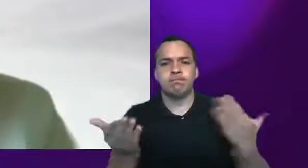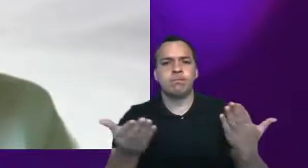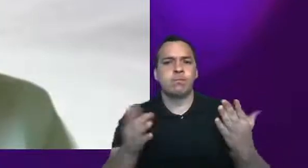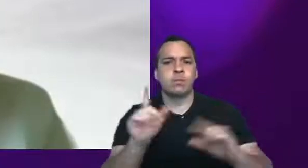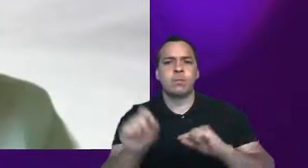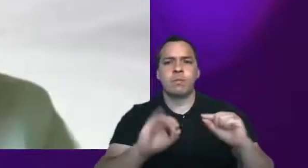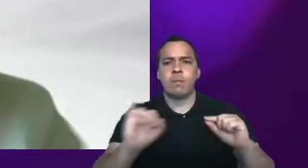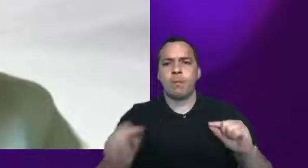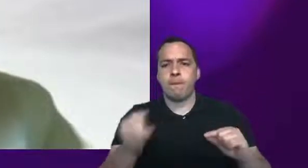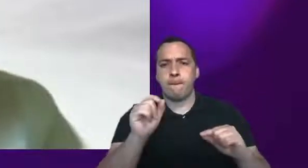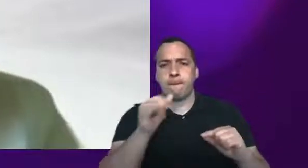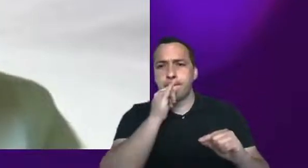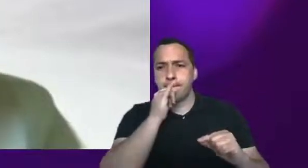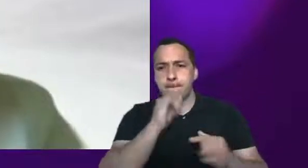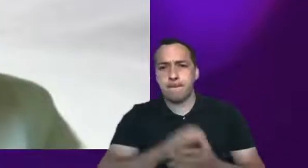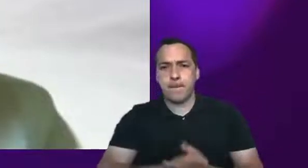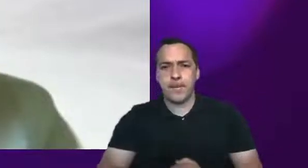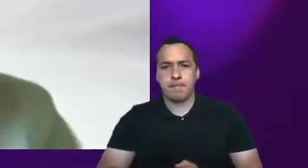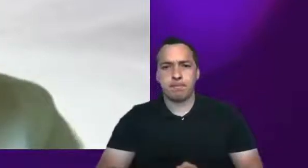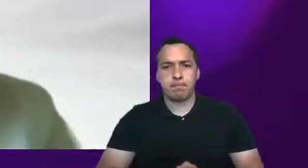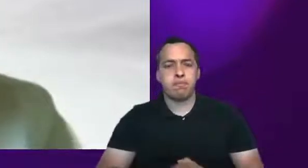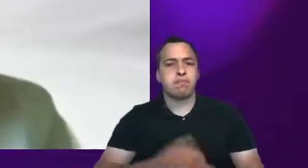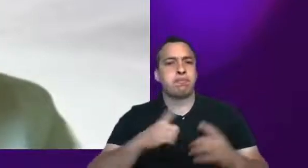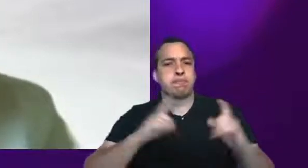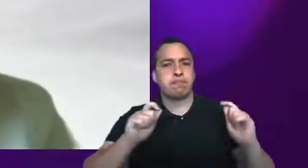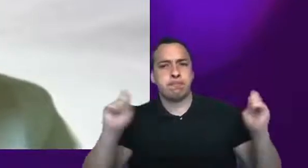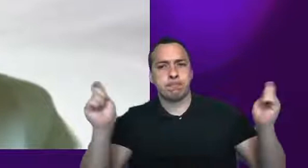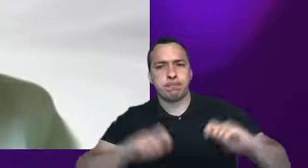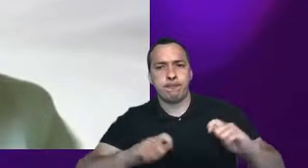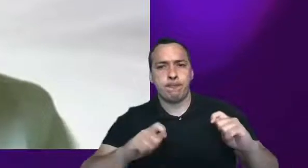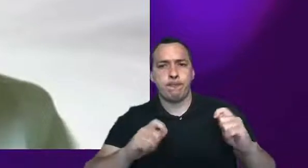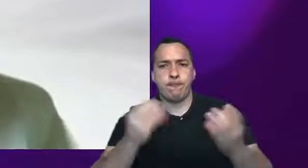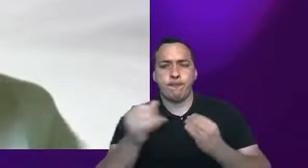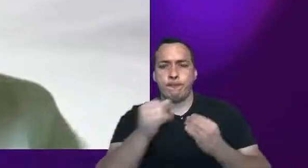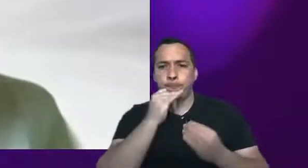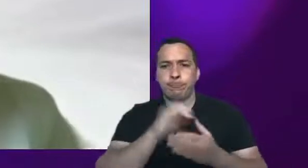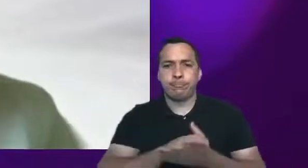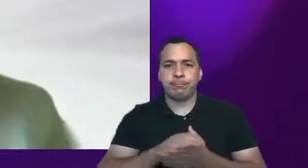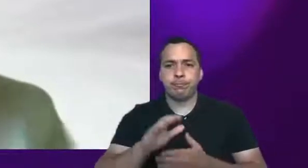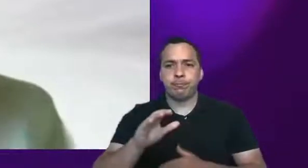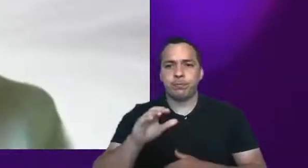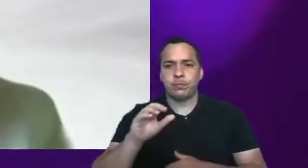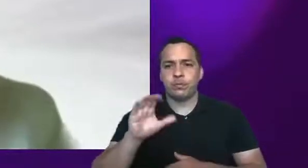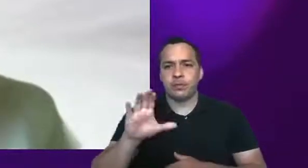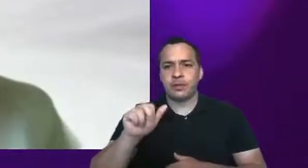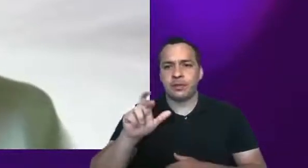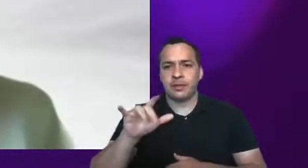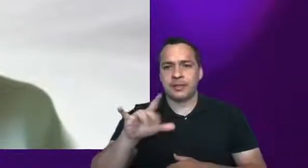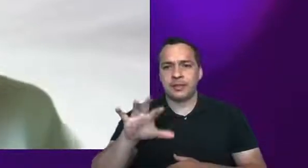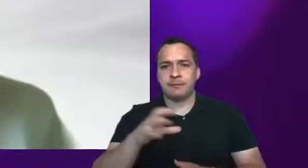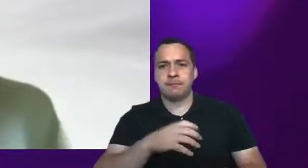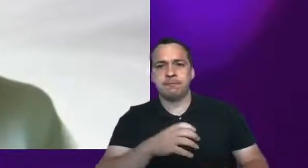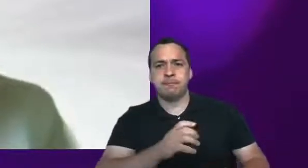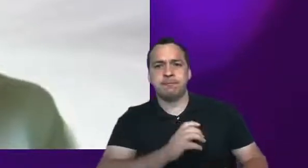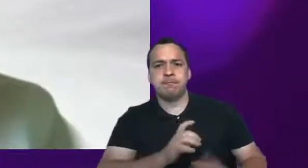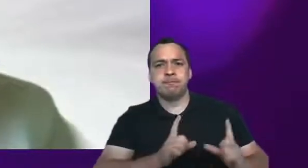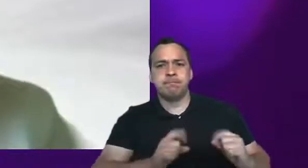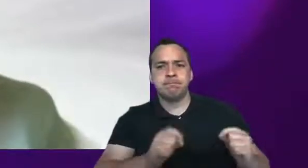em cima da possibilidade do colangiocarcinoma ter um pouquinho mais de